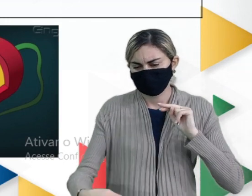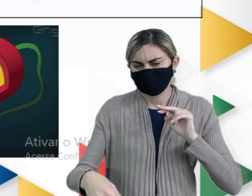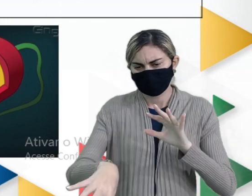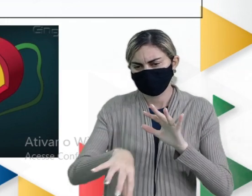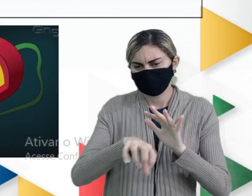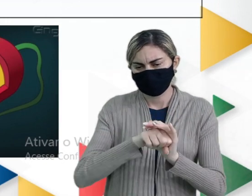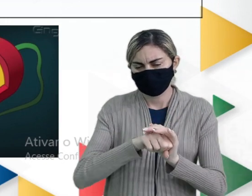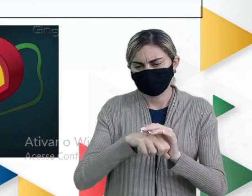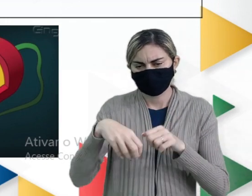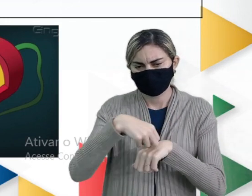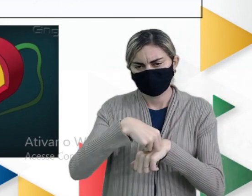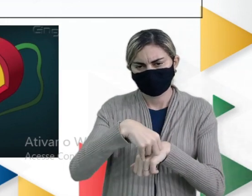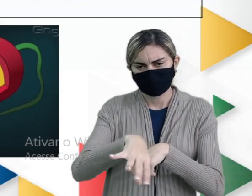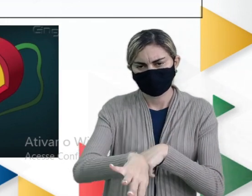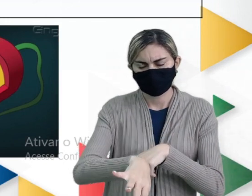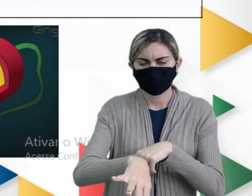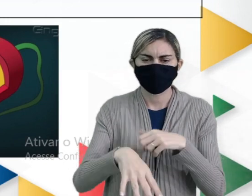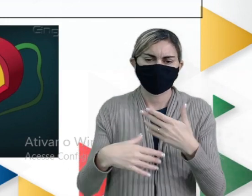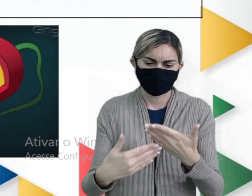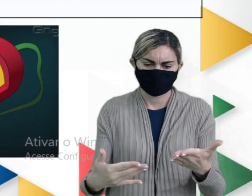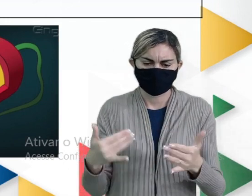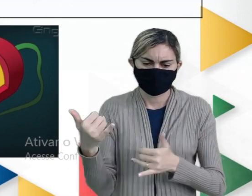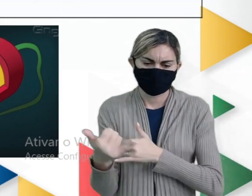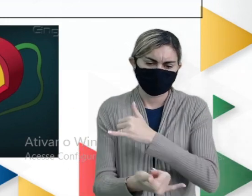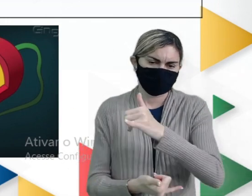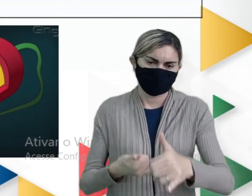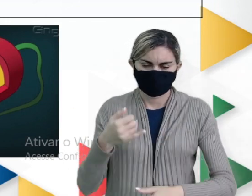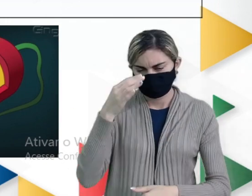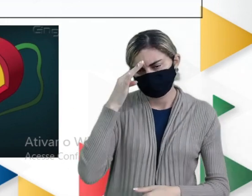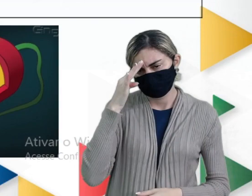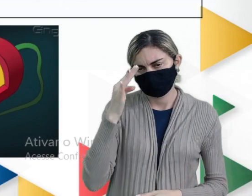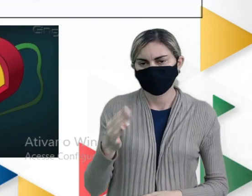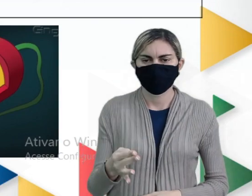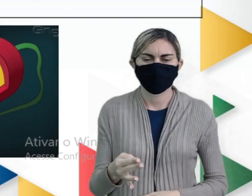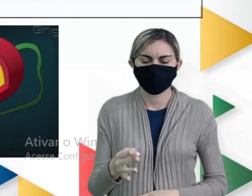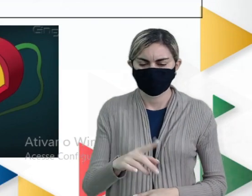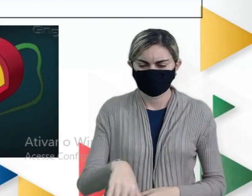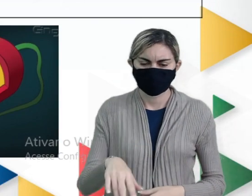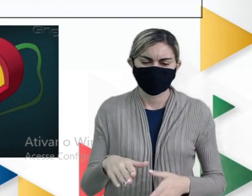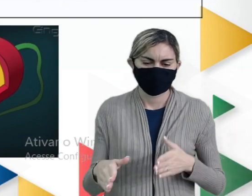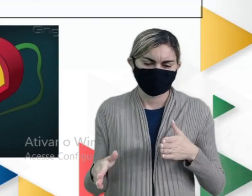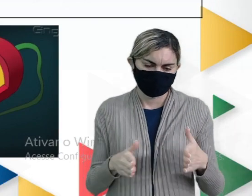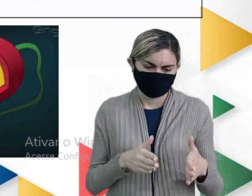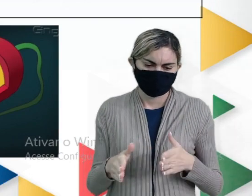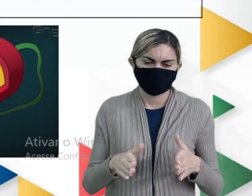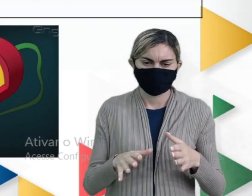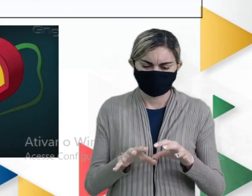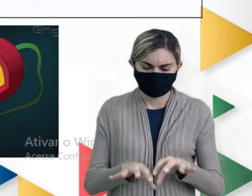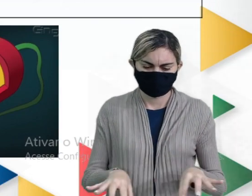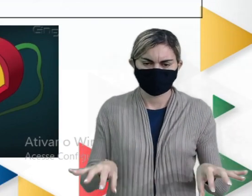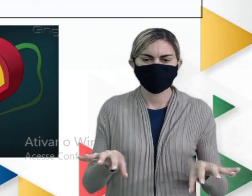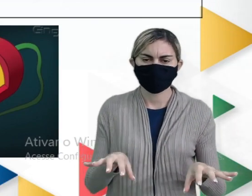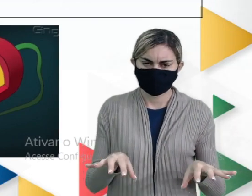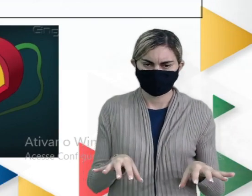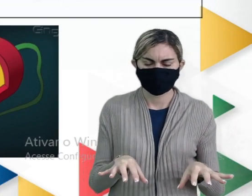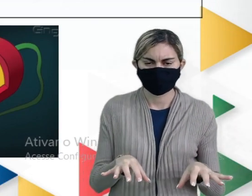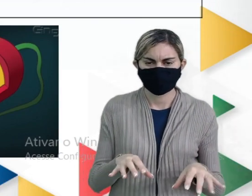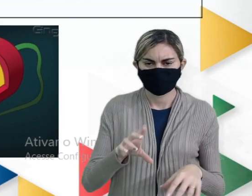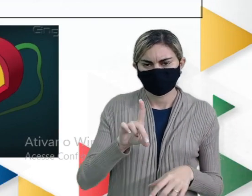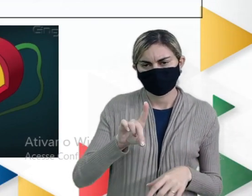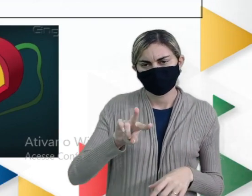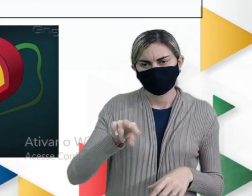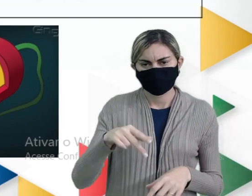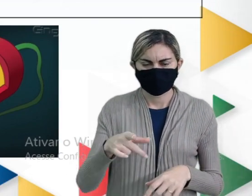de transmitir essa informação, principalmente no momento da sua divisão, que a gente chama de